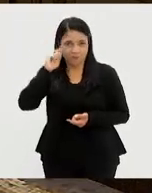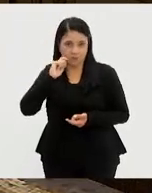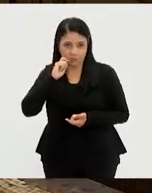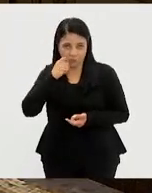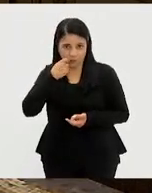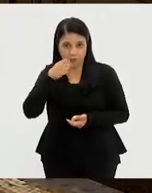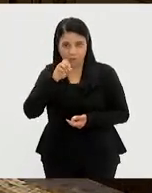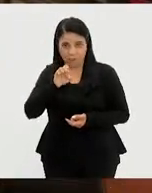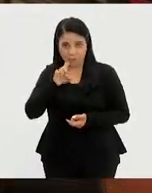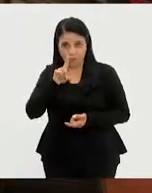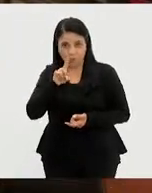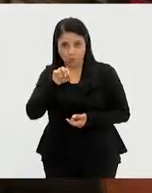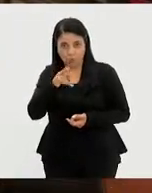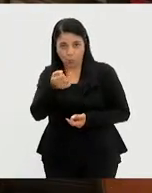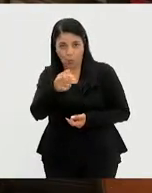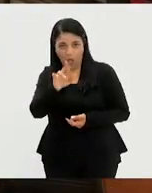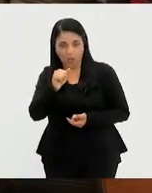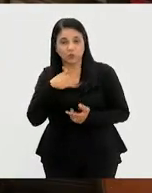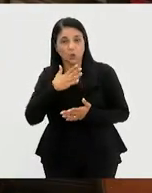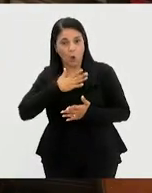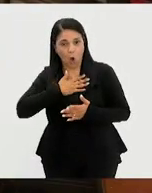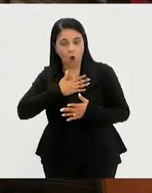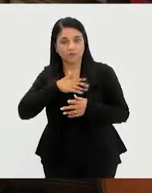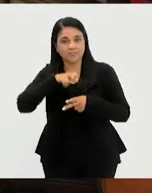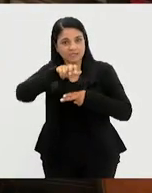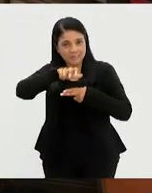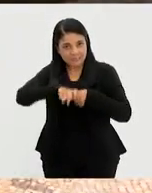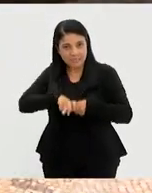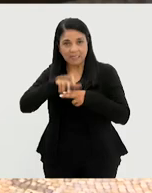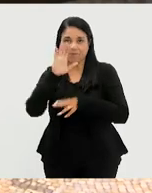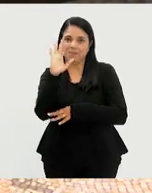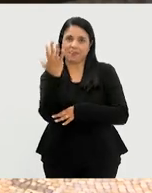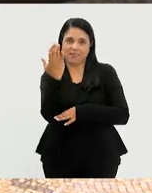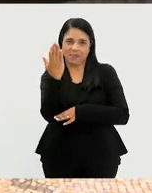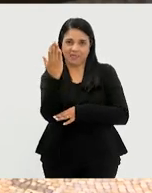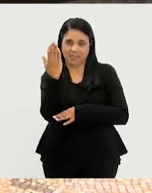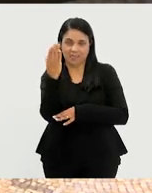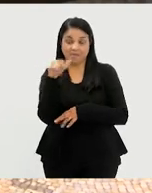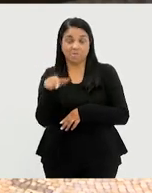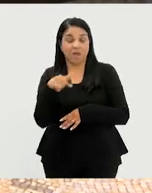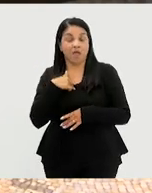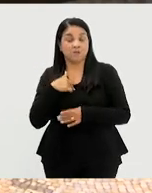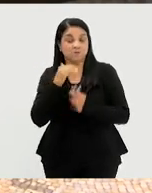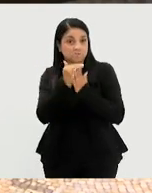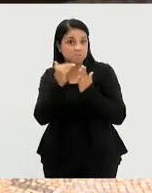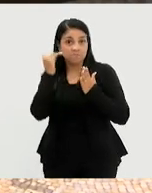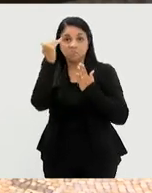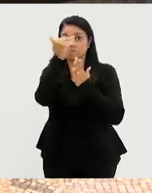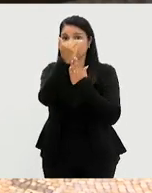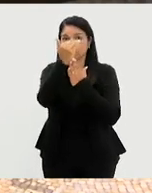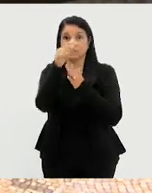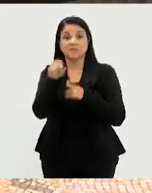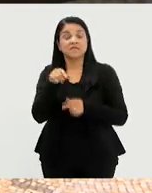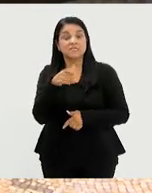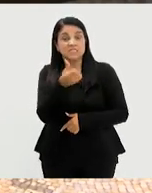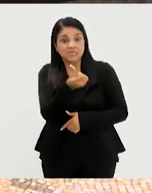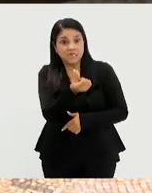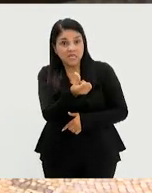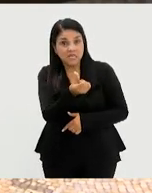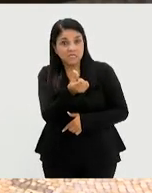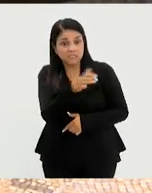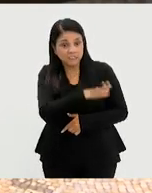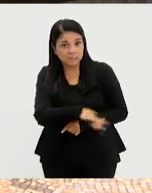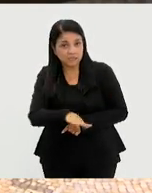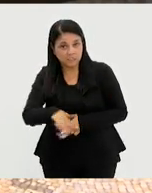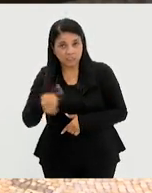pau mas dessa vez eles passaram de todos os limites porque o que se viu foi criança de 6 anos de idade de anos de